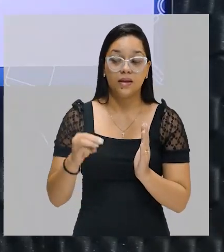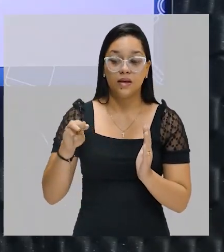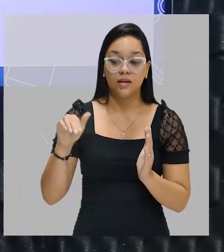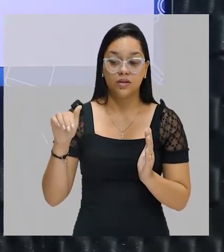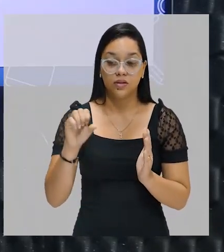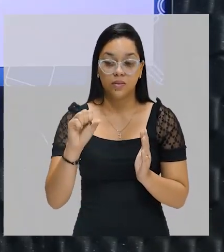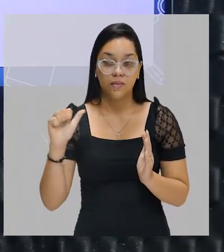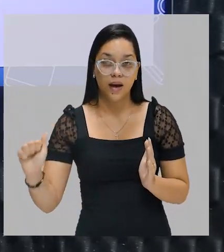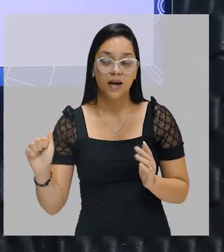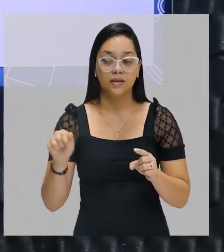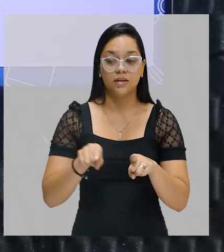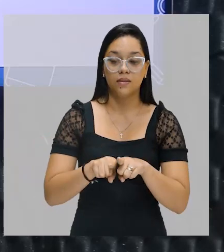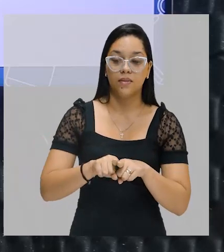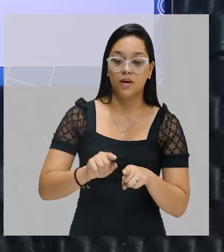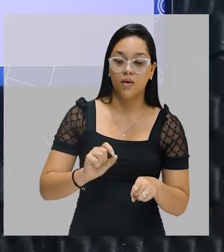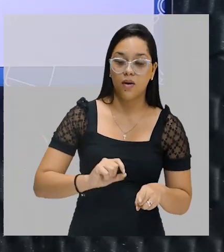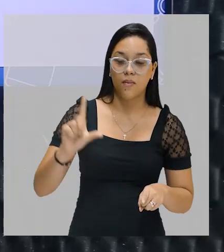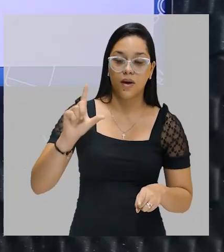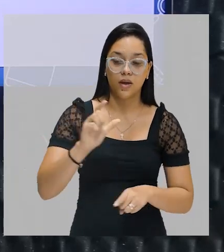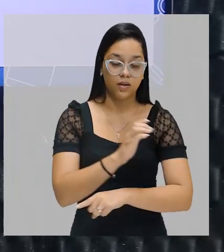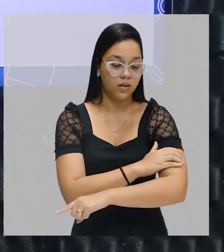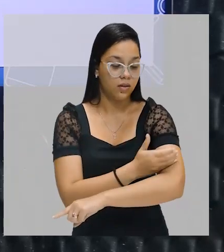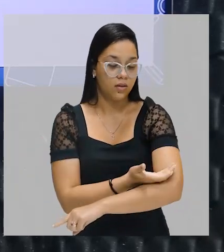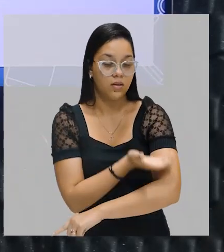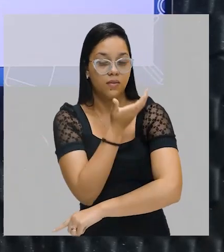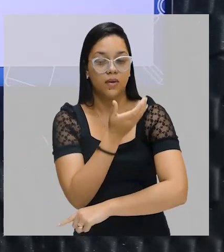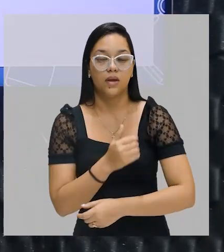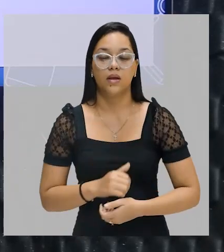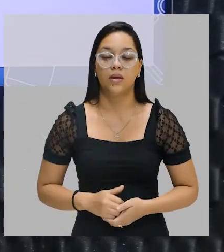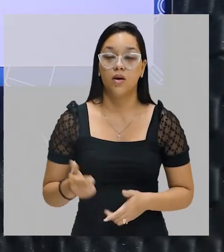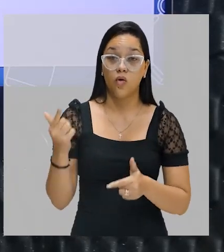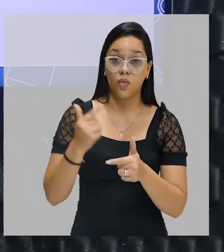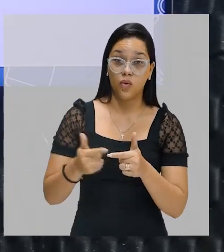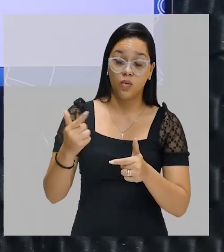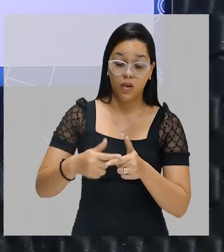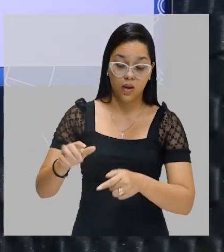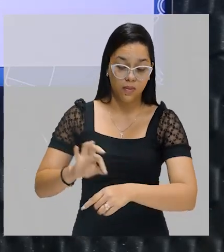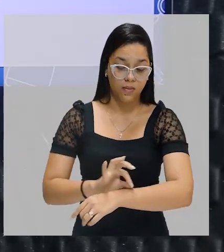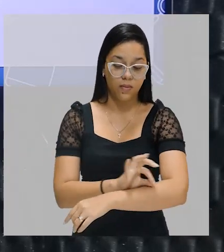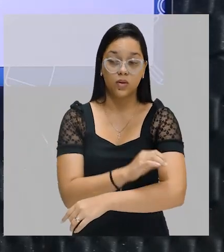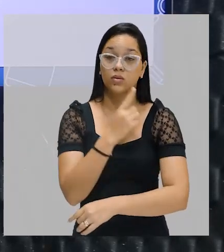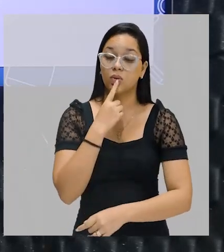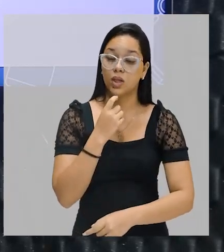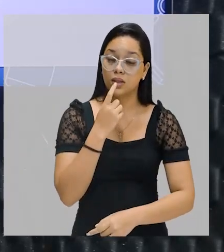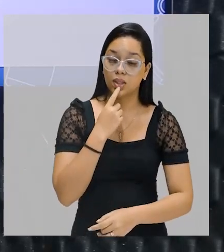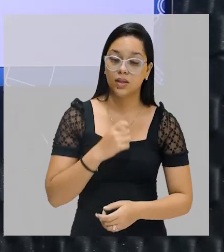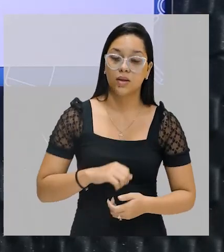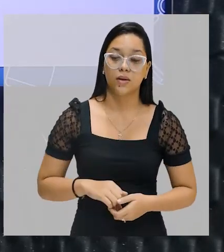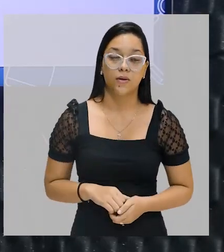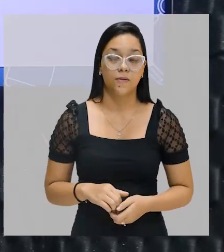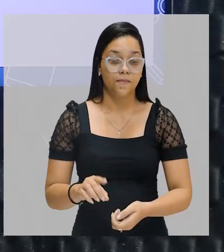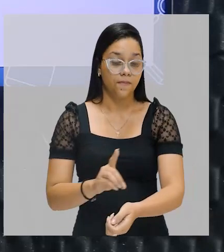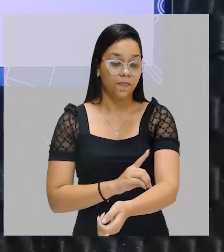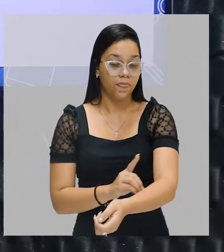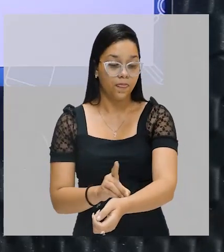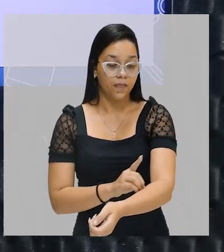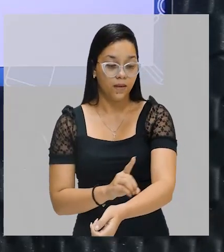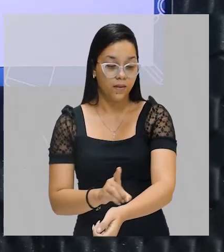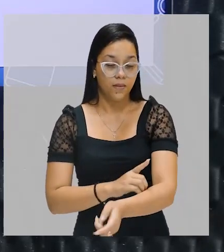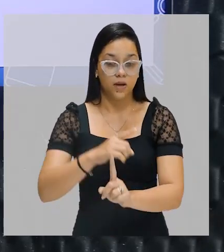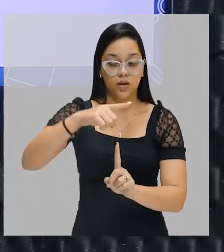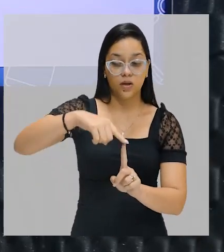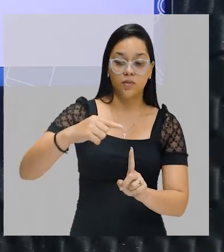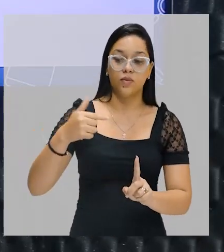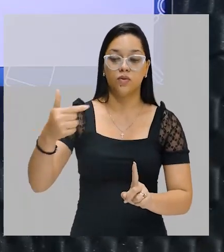muscular, o aumento da pressão arterial, problemas articulares, diabetes tipo